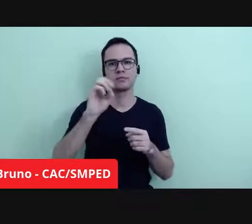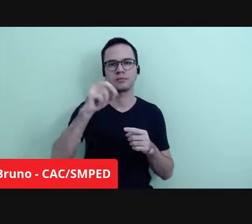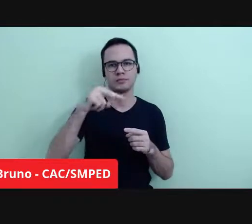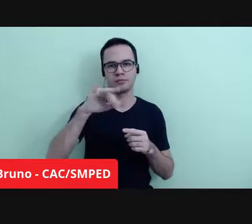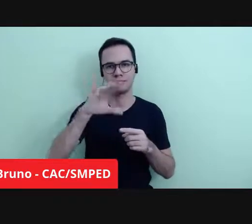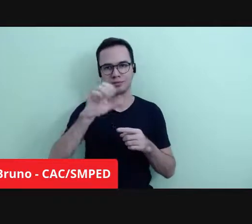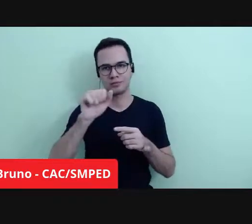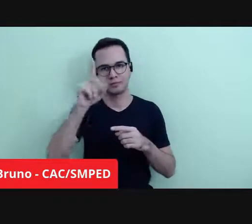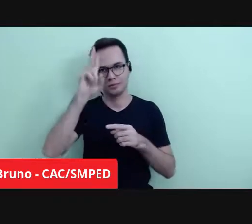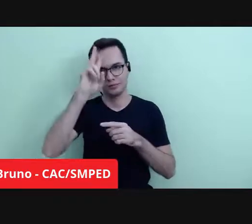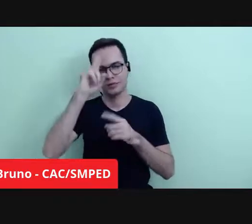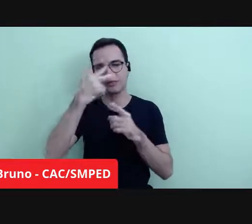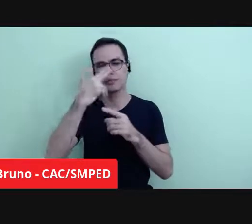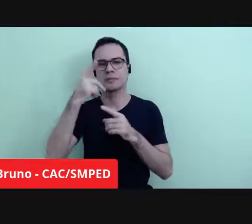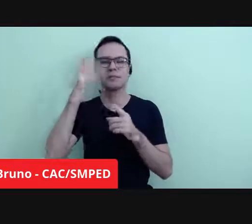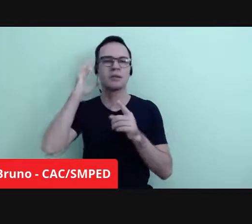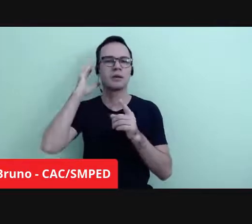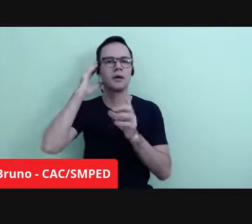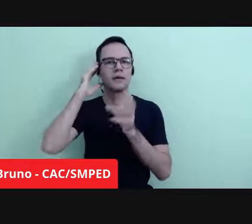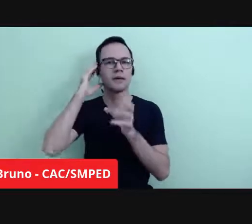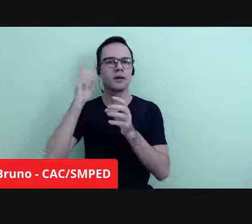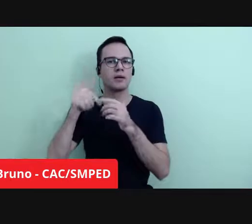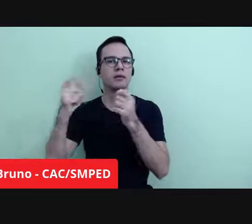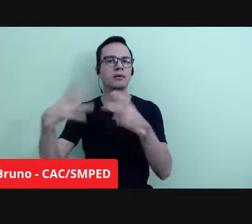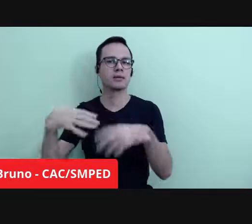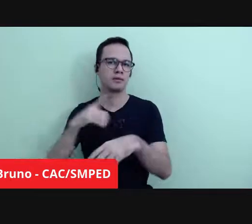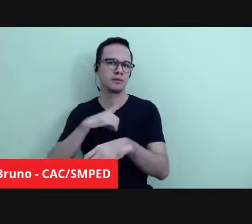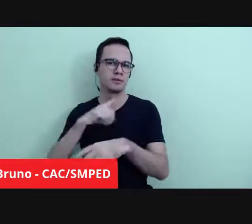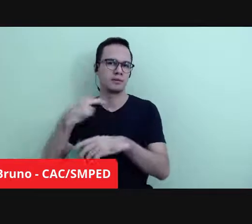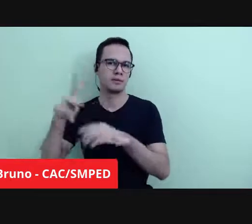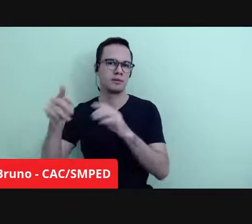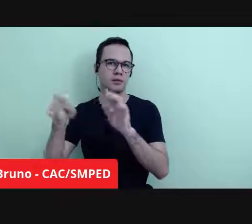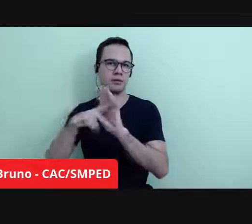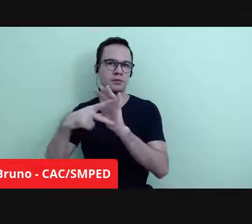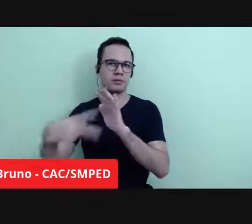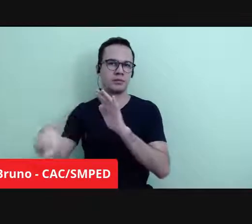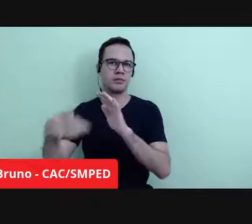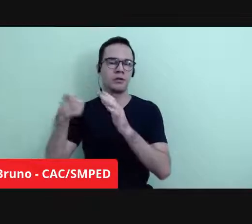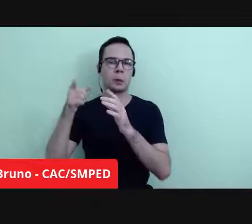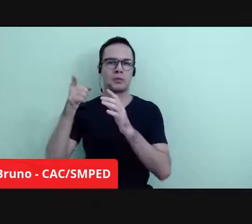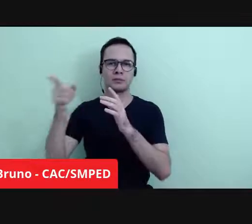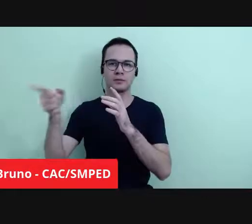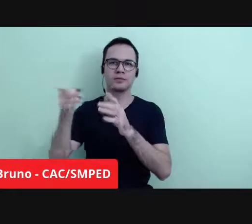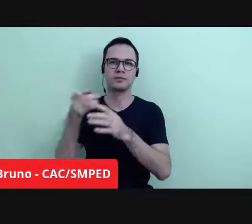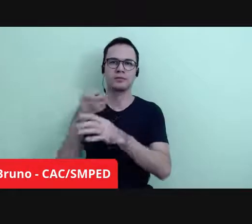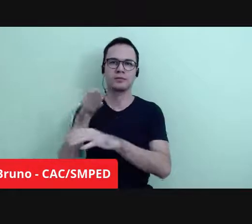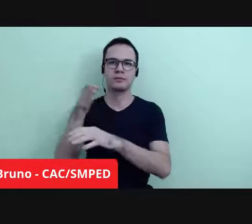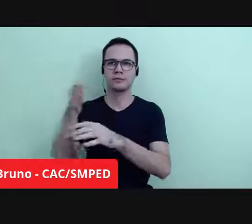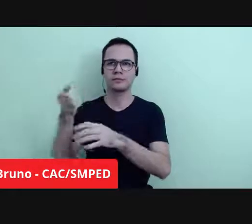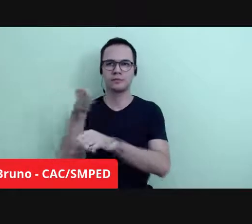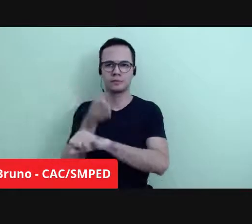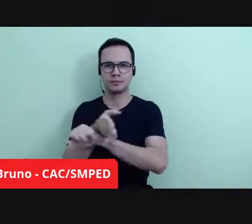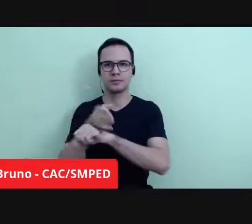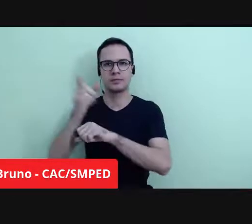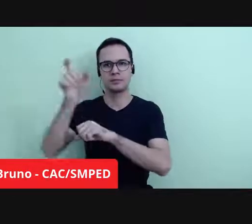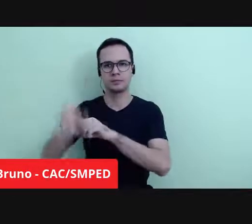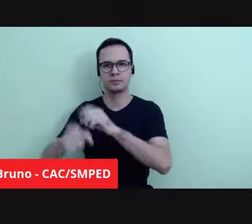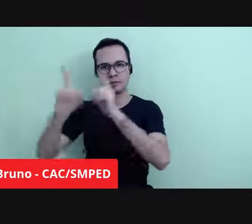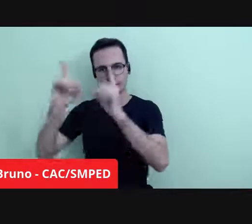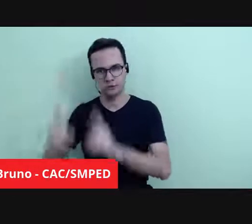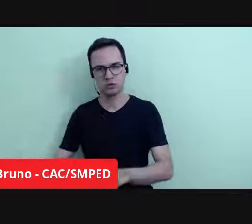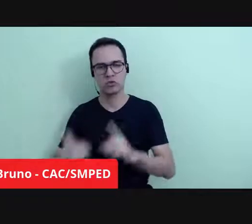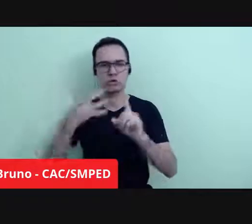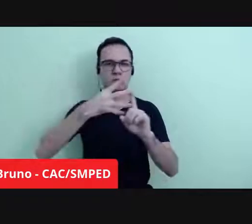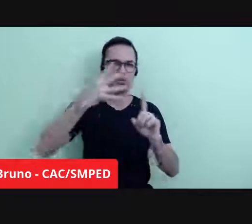meio que podcast até, onde as pessoas narram suas experiências voltadas à acessibilidade, são pessoas com deficiência, pessoas LGBTs, pessoas